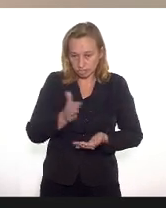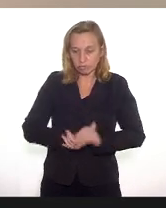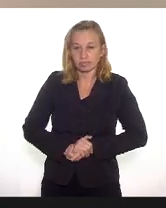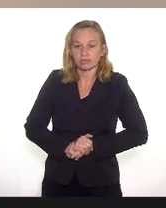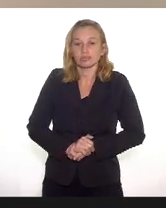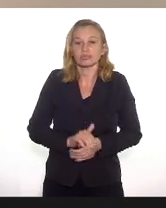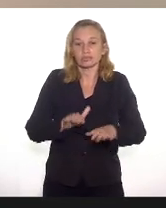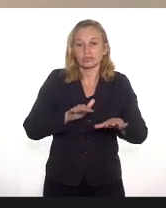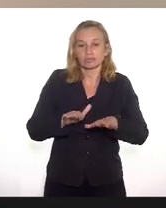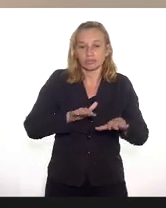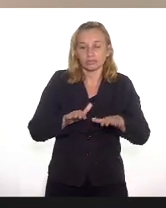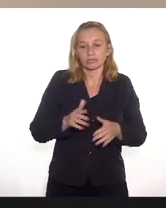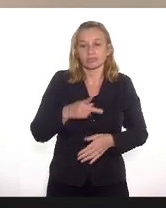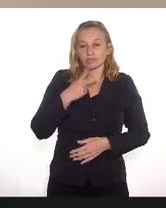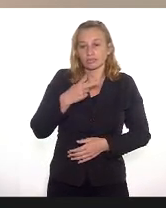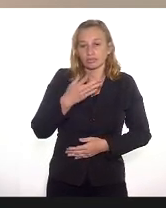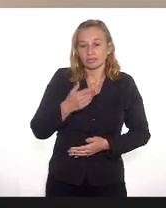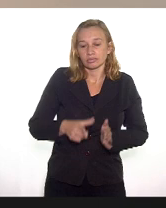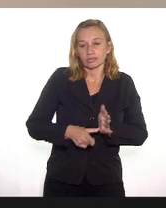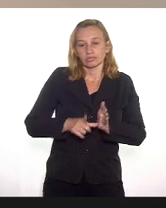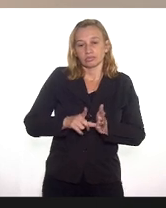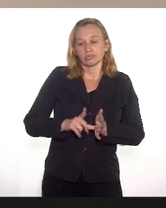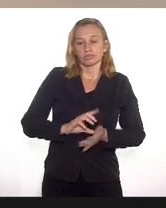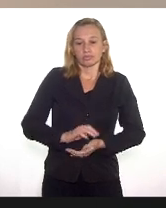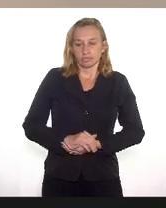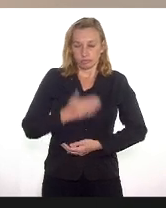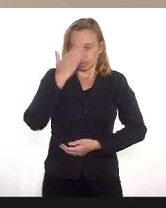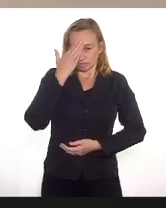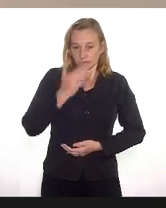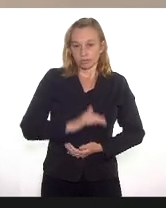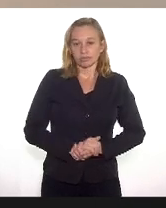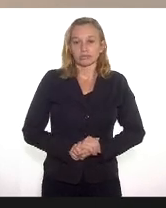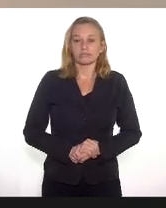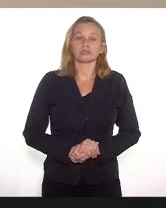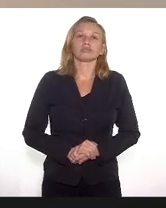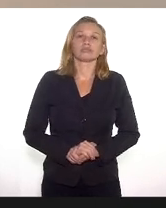pelas manifestações anteriores. Obrigado.